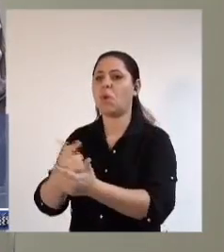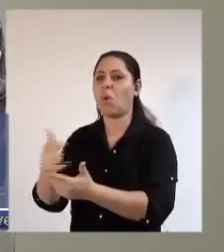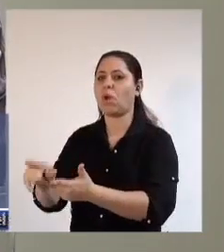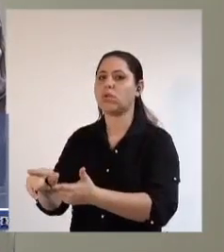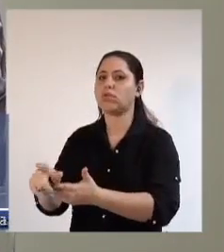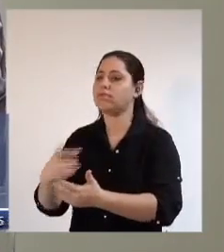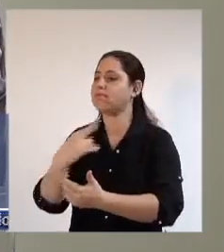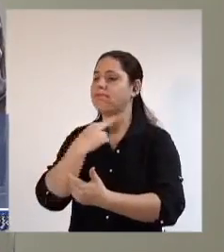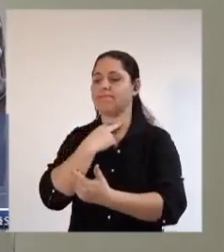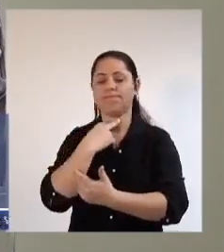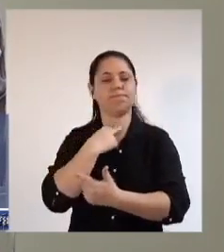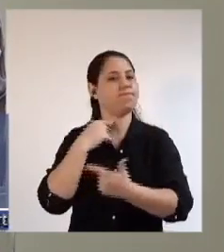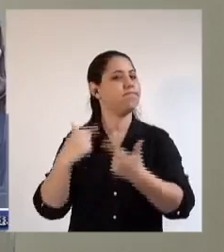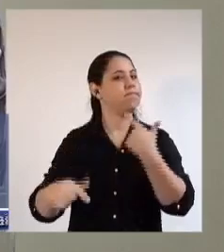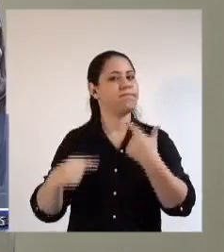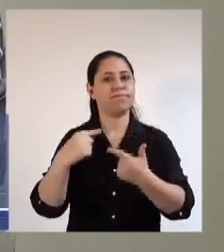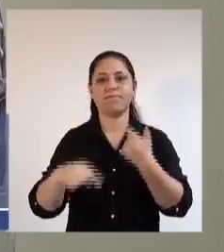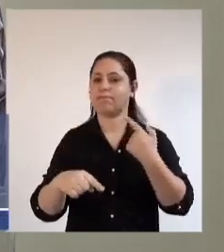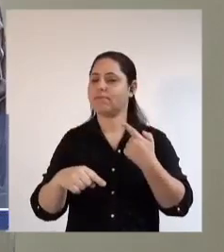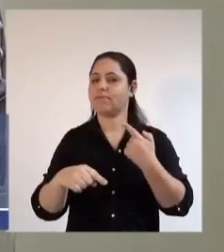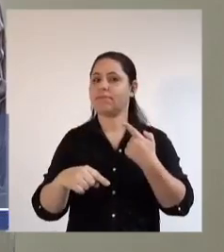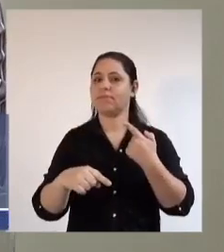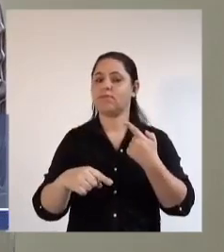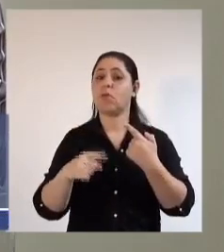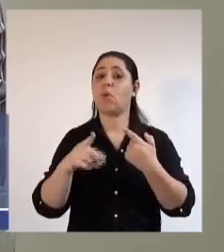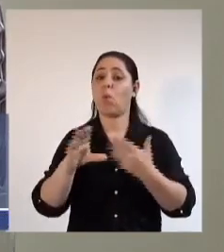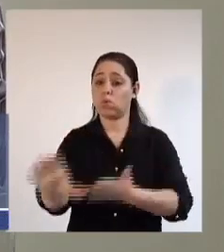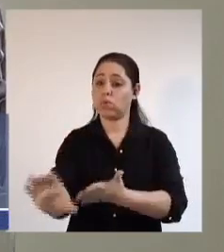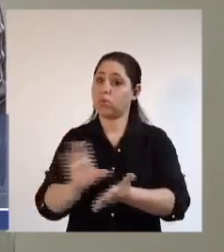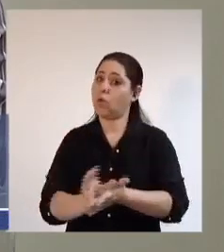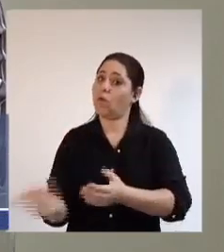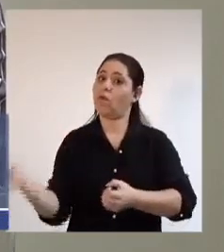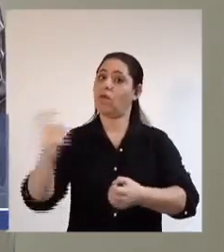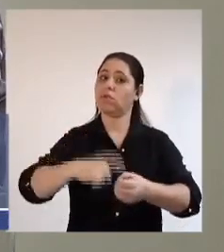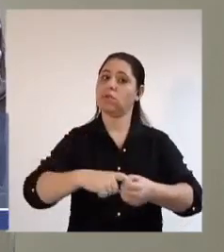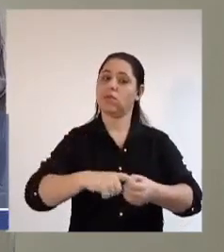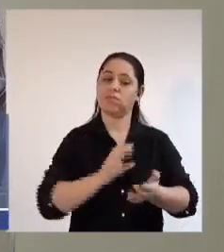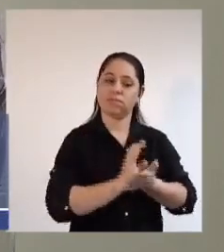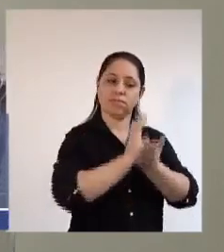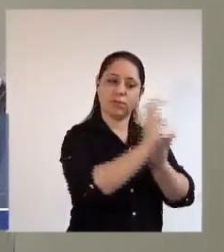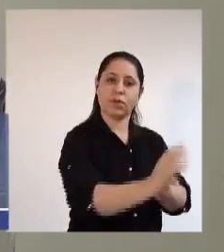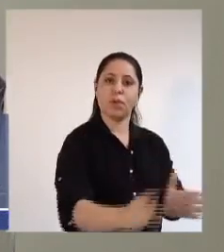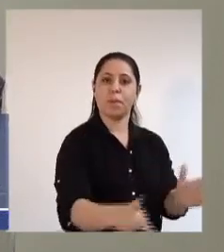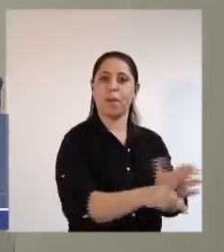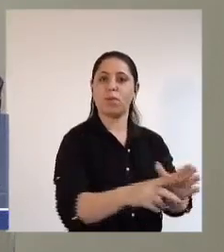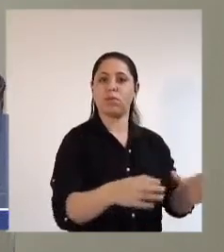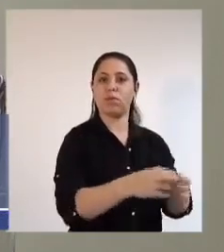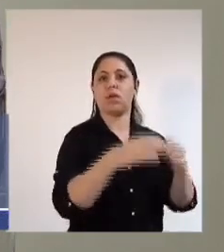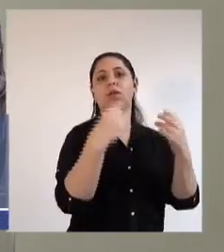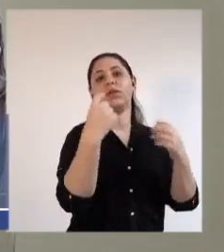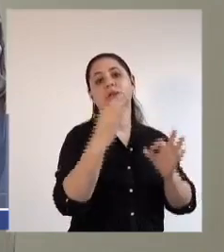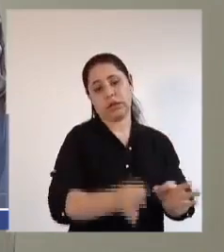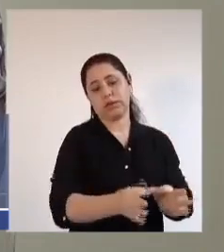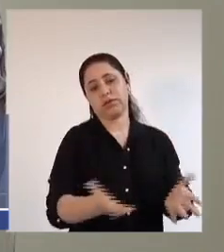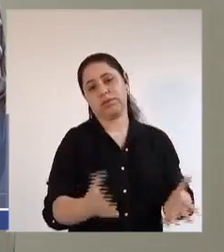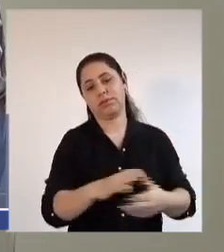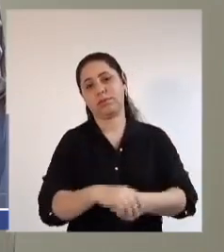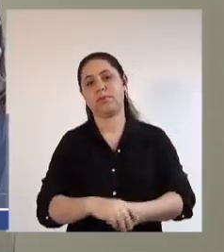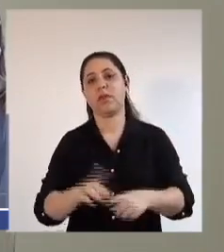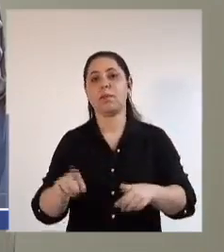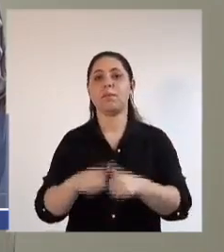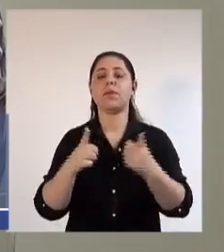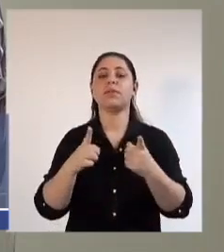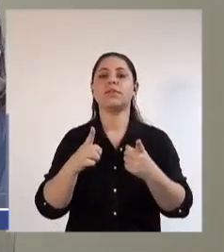acontecido eu acho que isso de vencer e que deveria voltar e ser investido mas pra isso a grande questão é